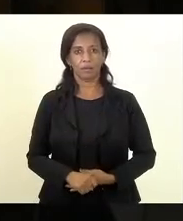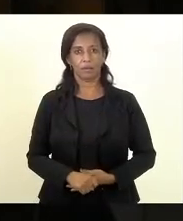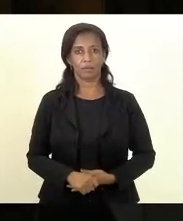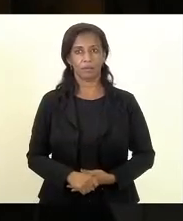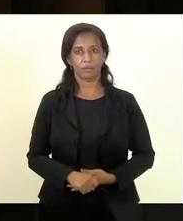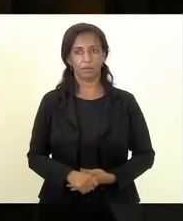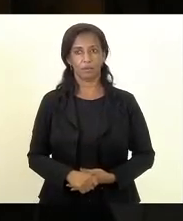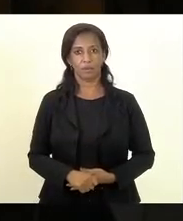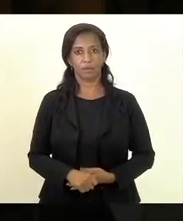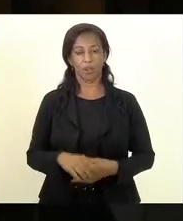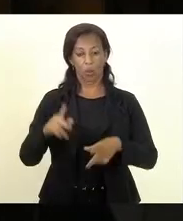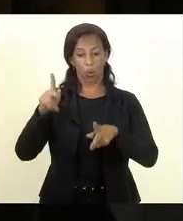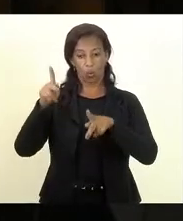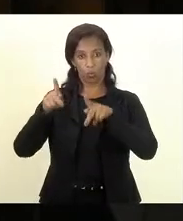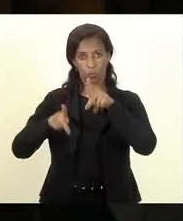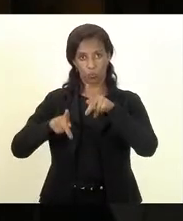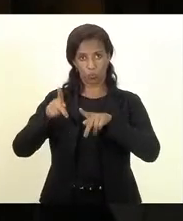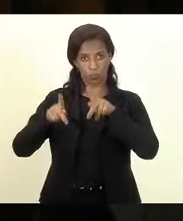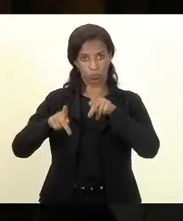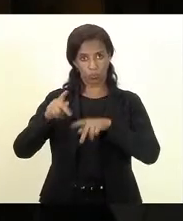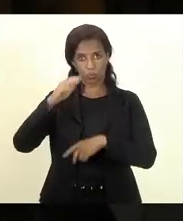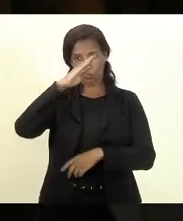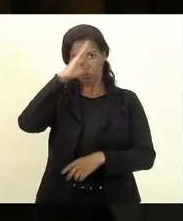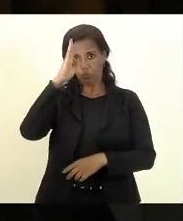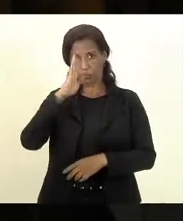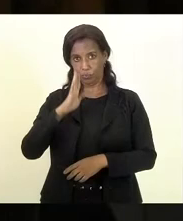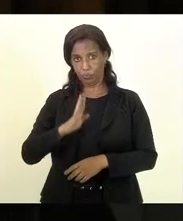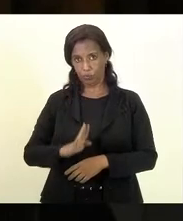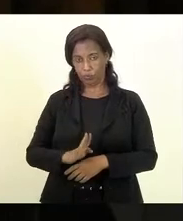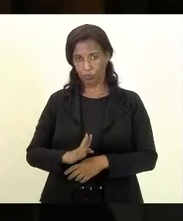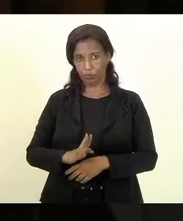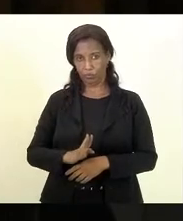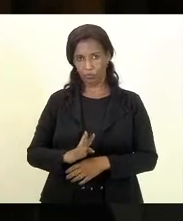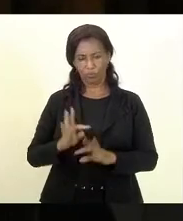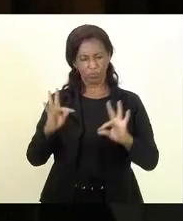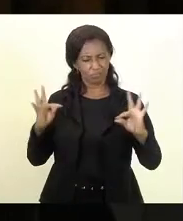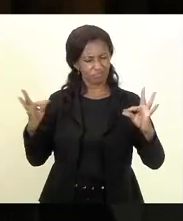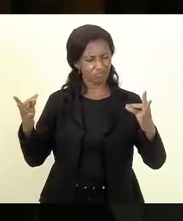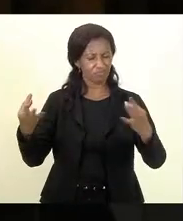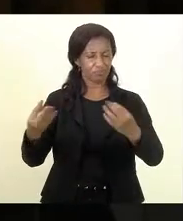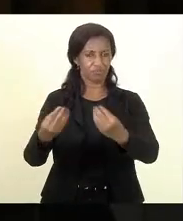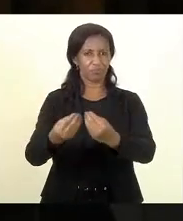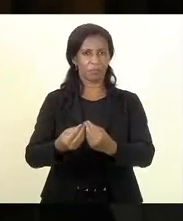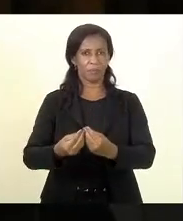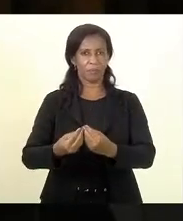o povo brasileiro, sem exceção,